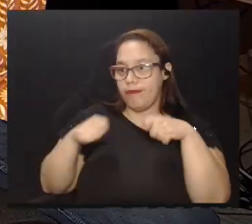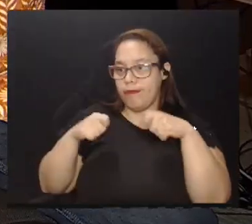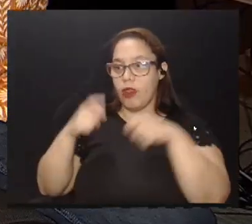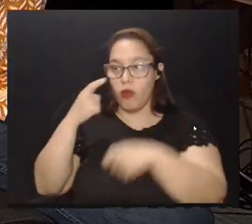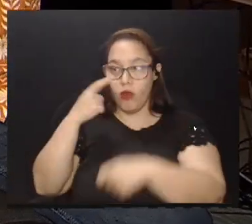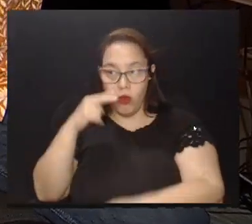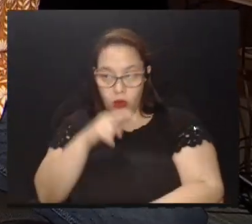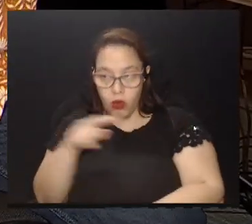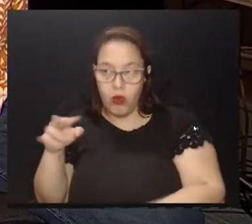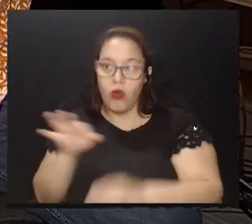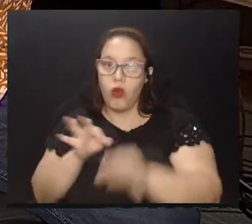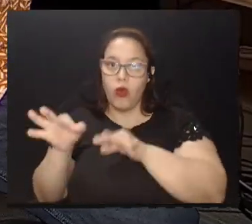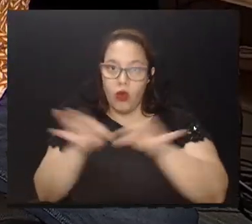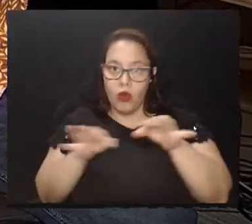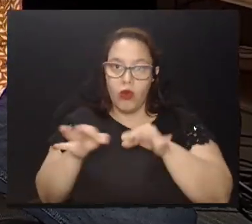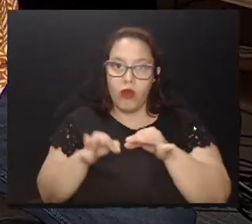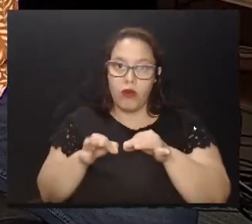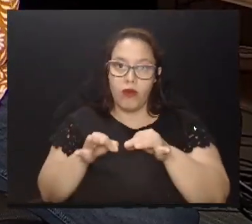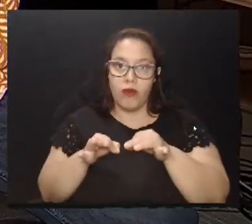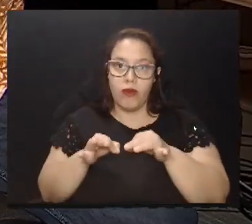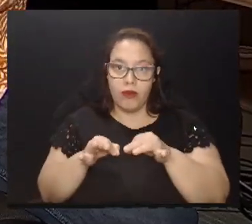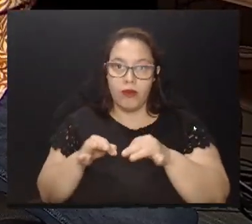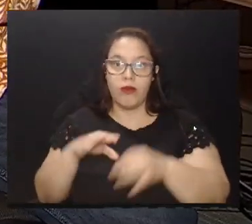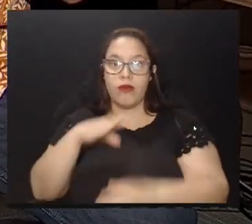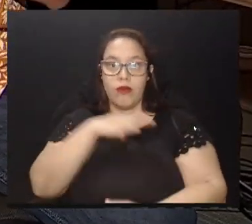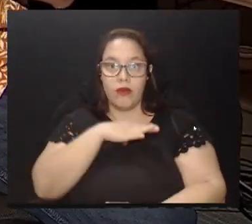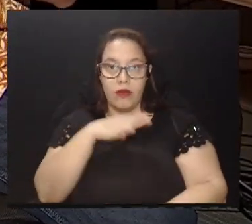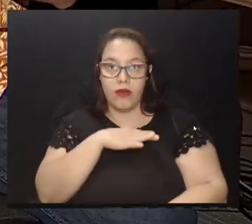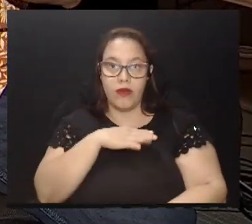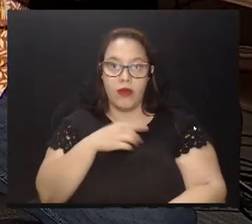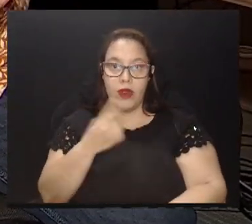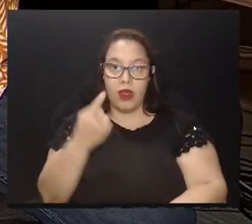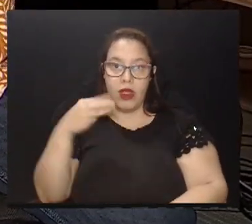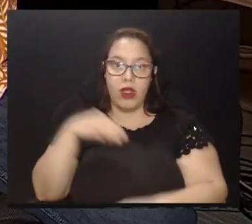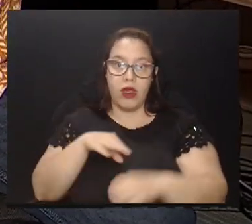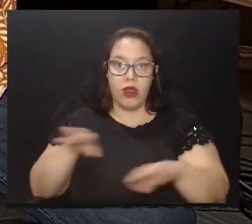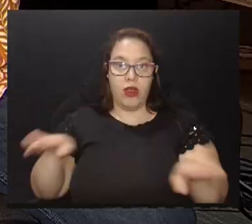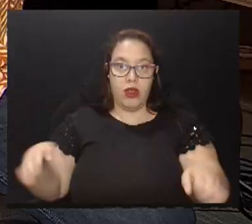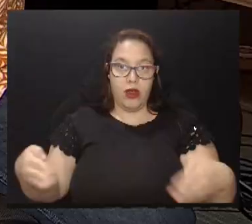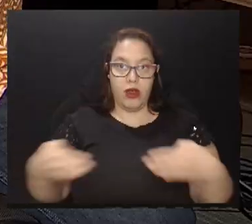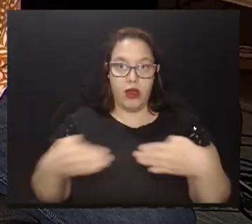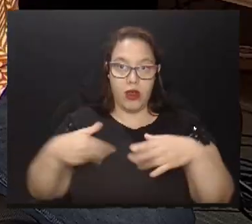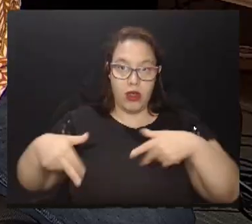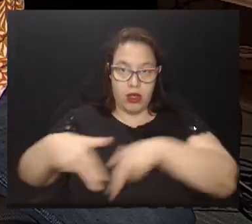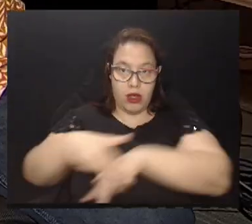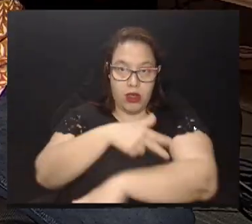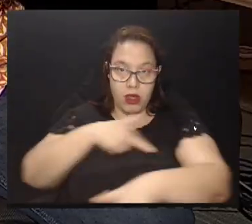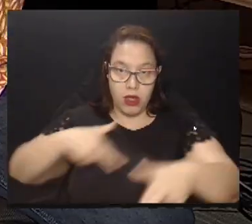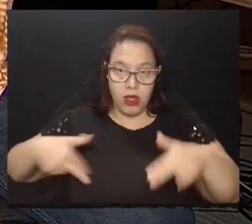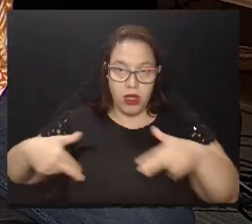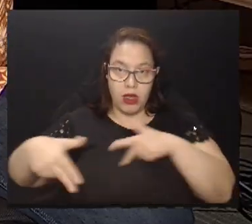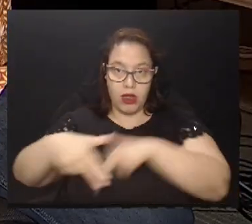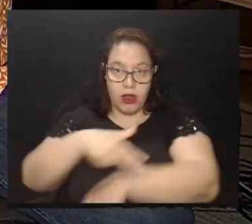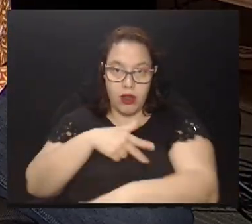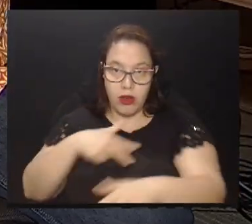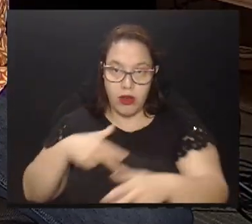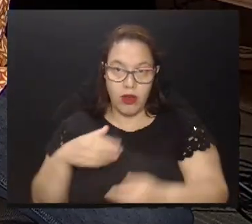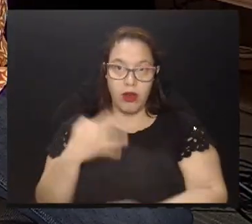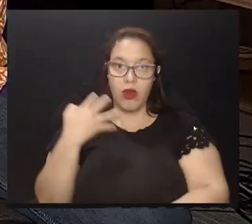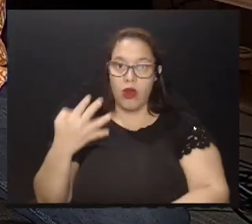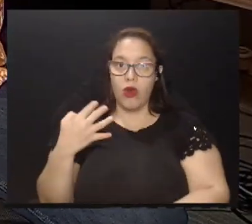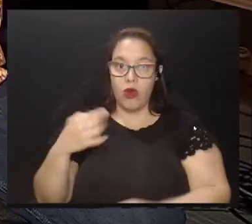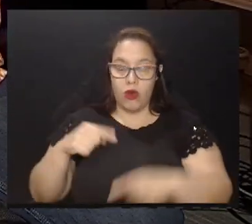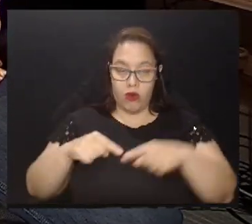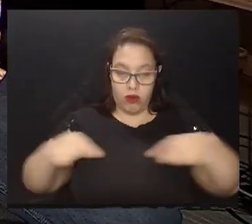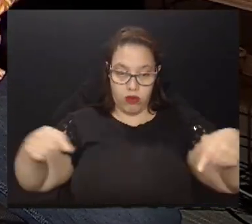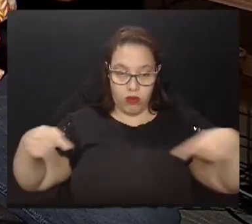da cidade. Então a gente sabia que naquele minuto tinha que fechar todas as ruas, não podia ninguém passar, porque a gente estava vendo, 4 quarteirões da cidade de um ponto de vista